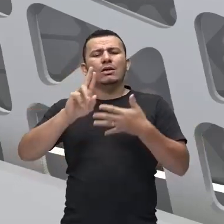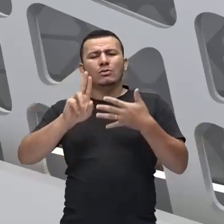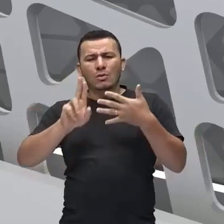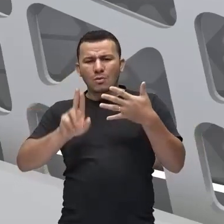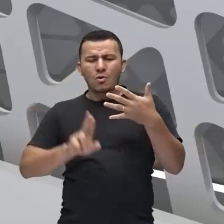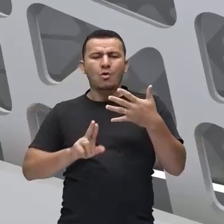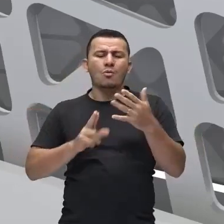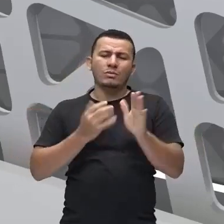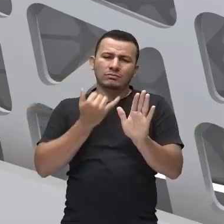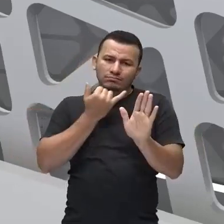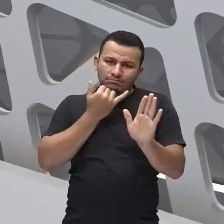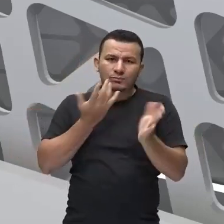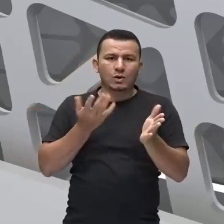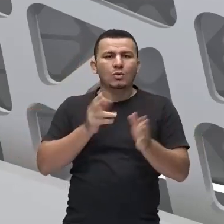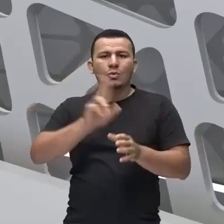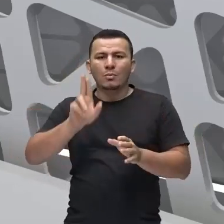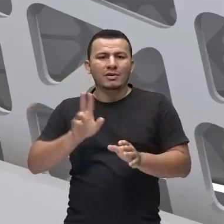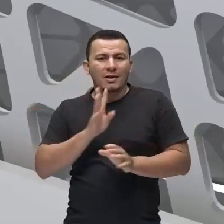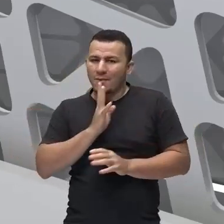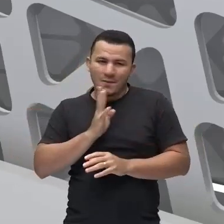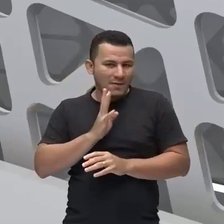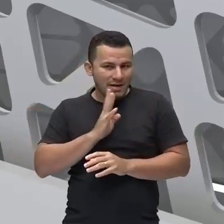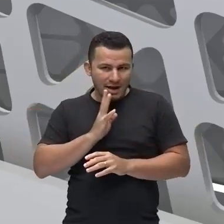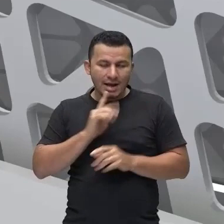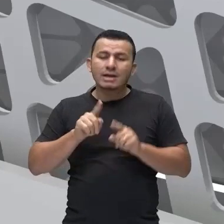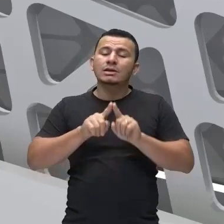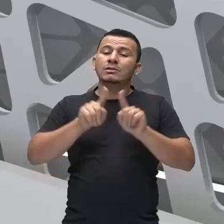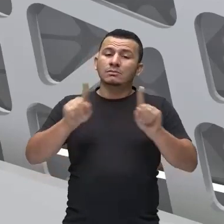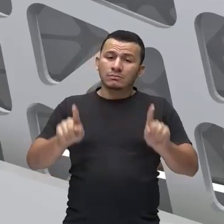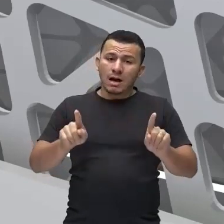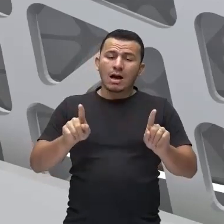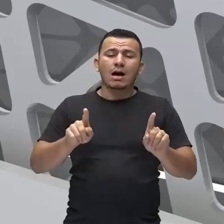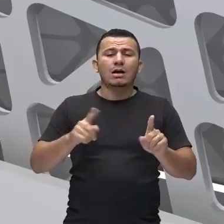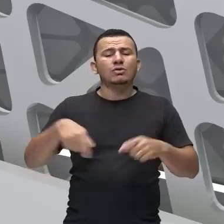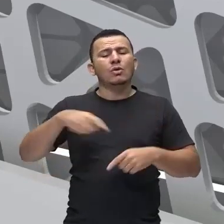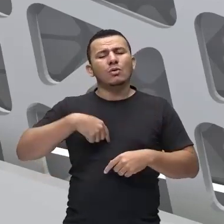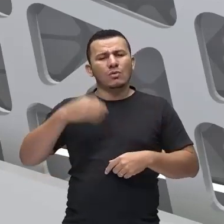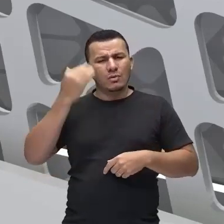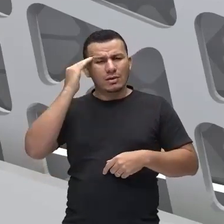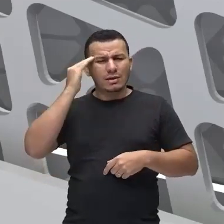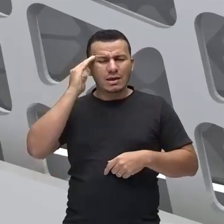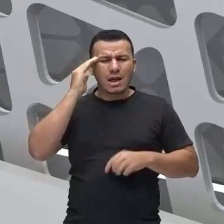gente não está muito familiarizado, mas a gente, né, entendeu aí,